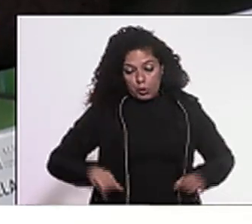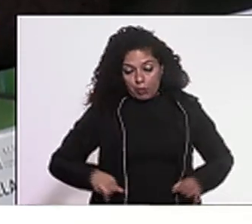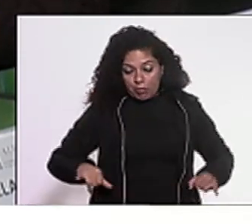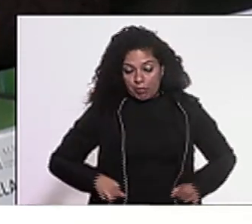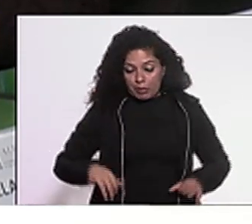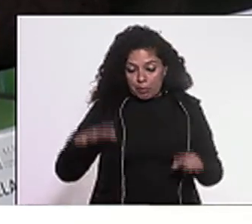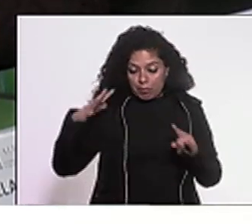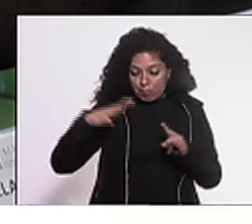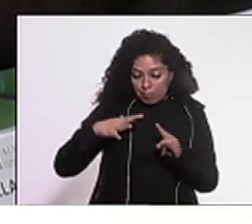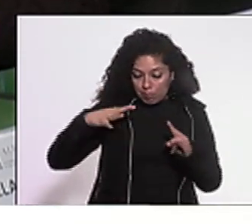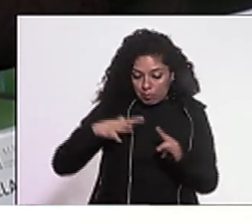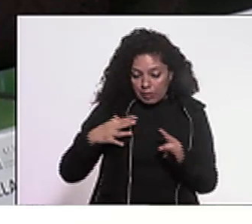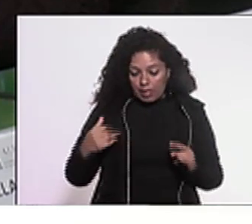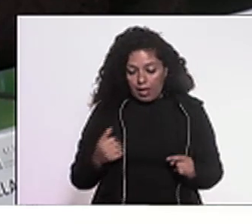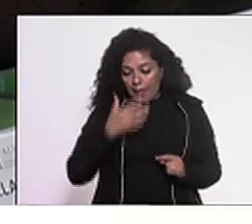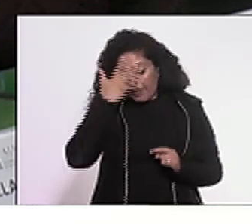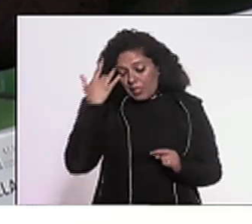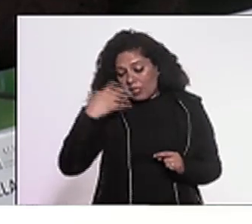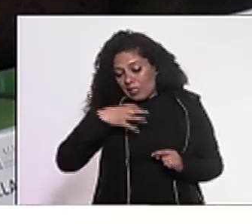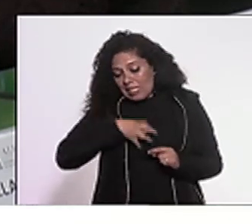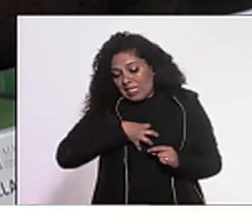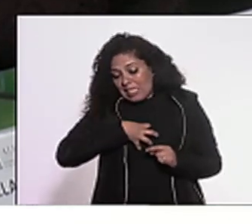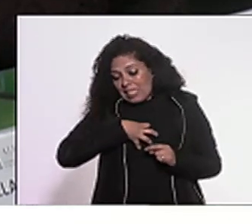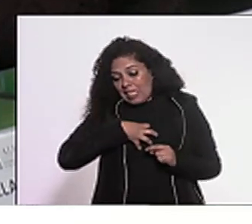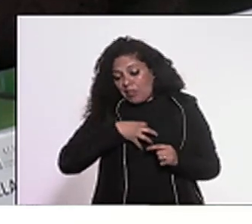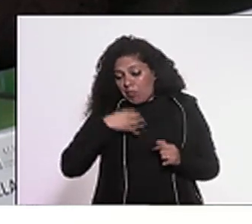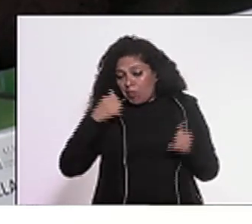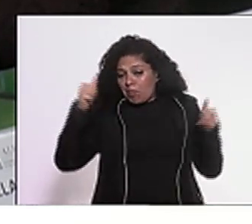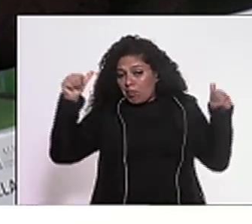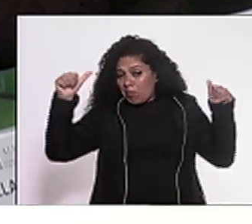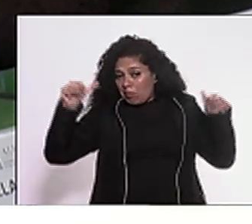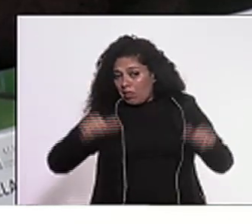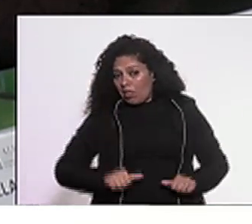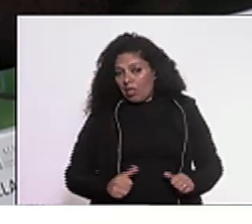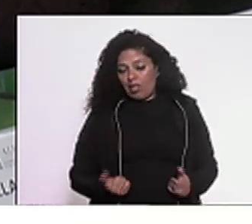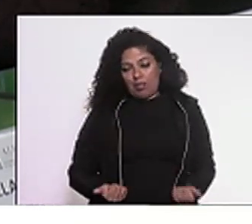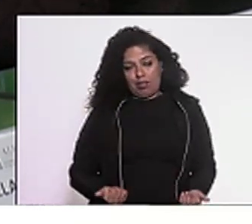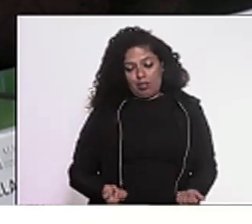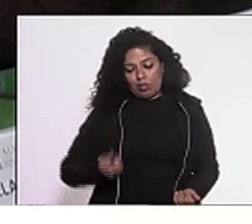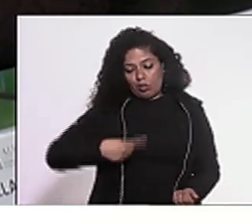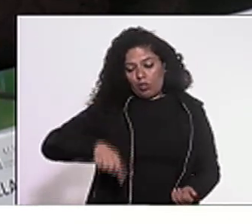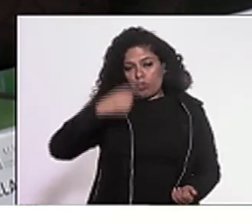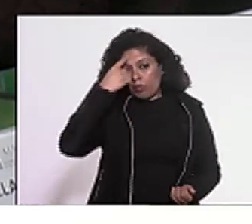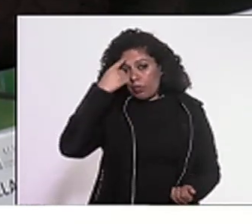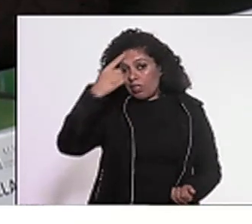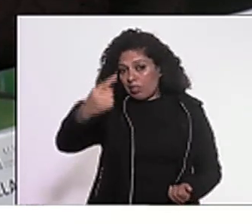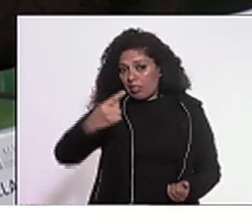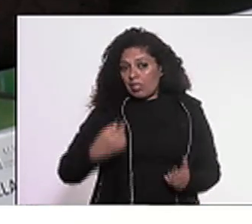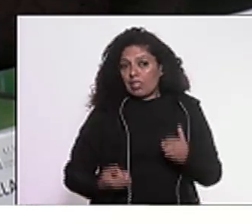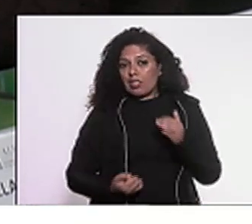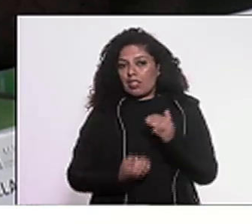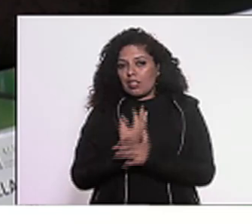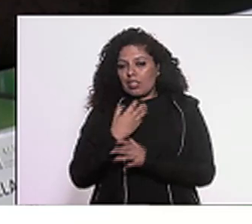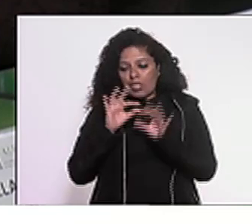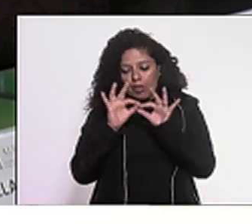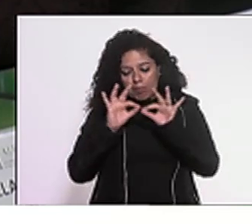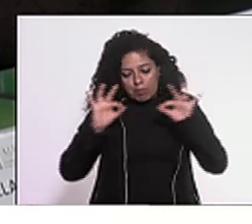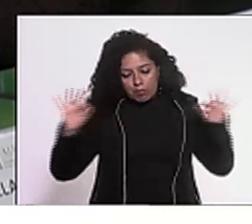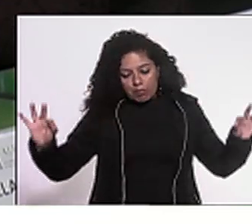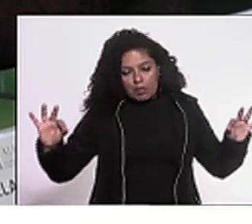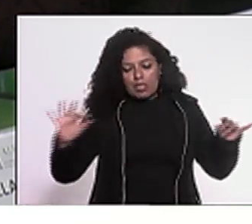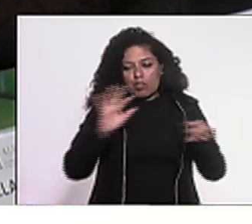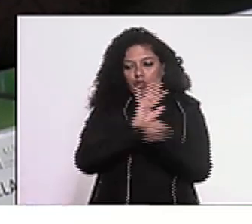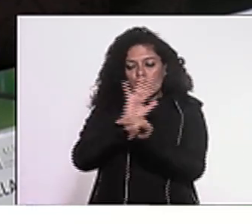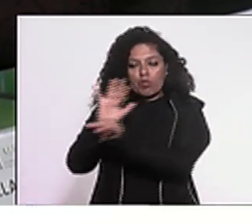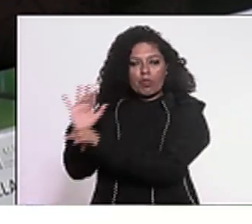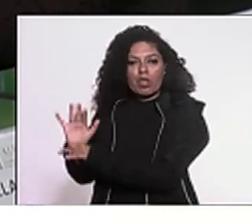ele também fica adoecido. E por que não se pensar em criar uma rede de